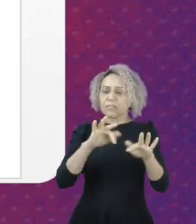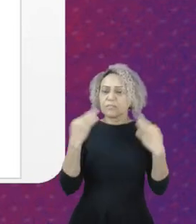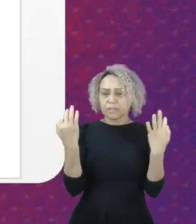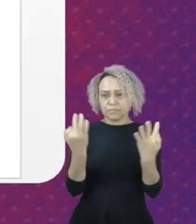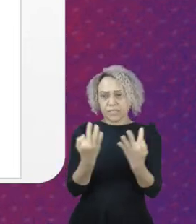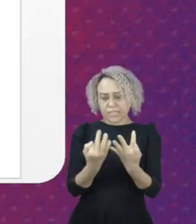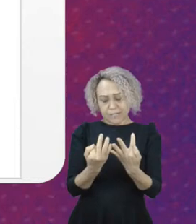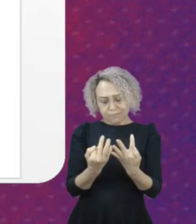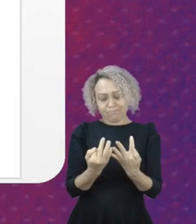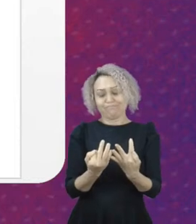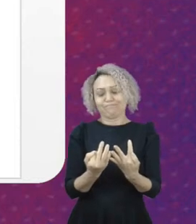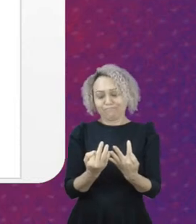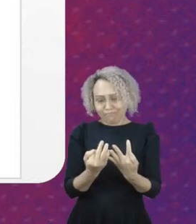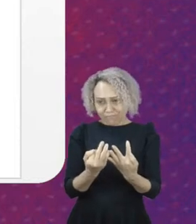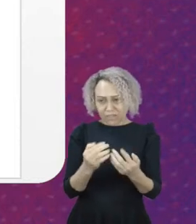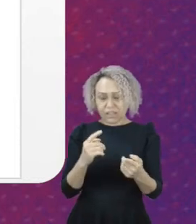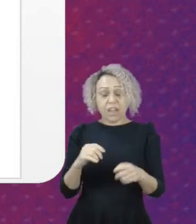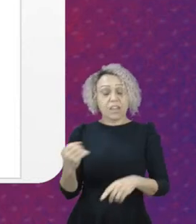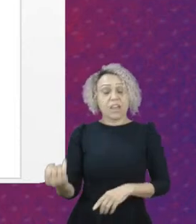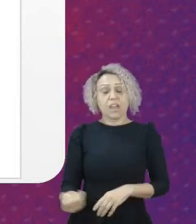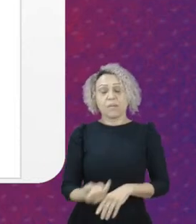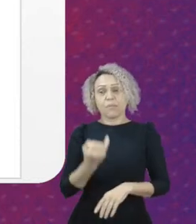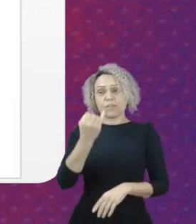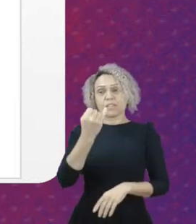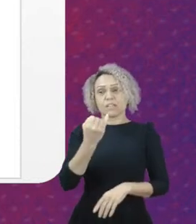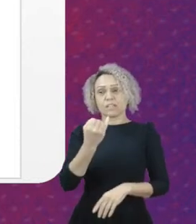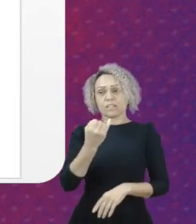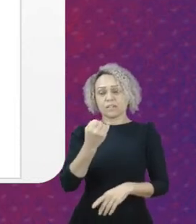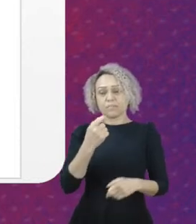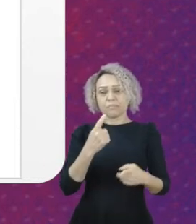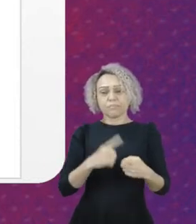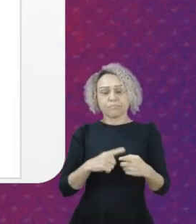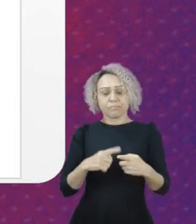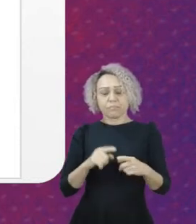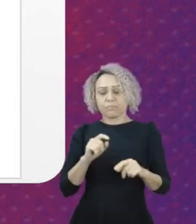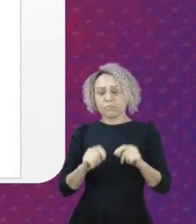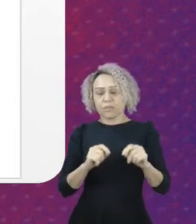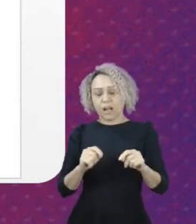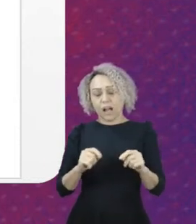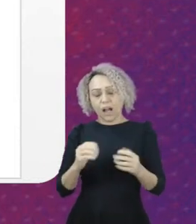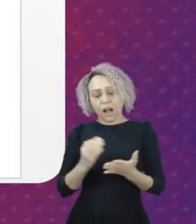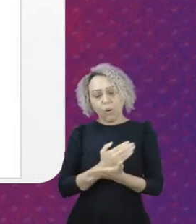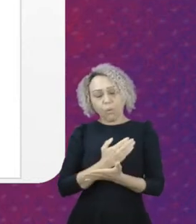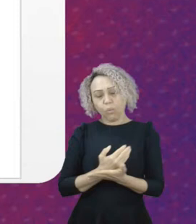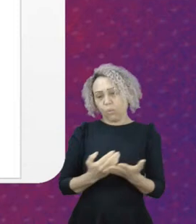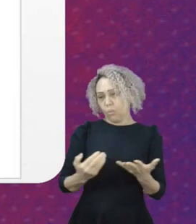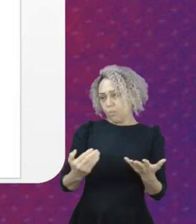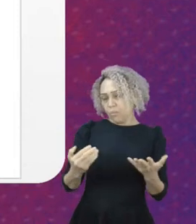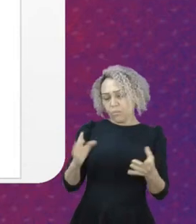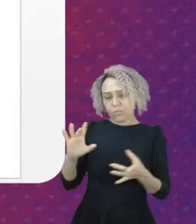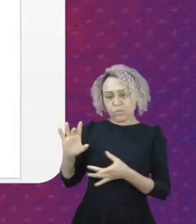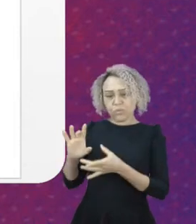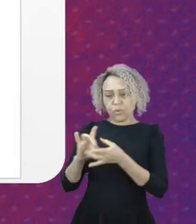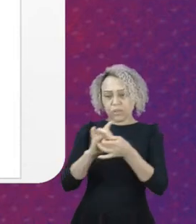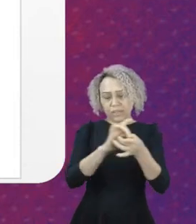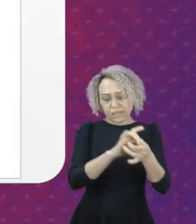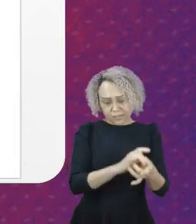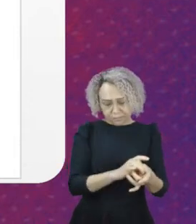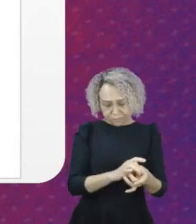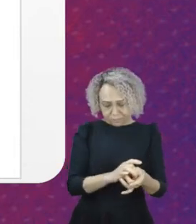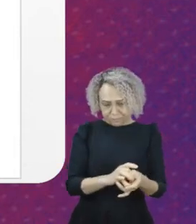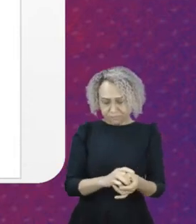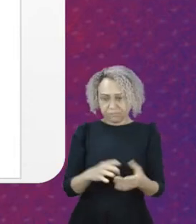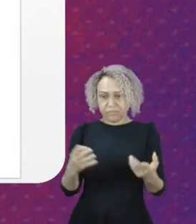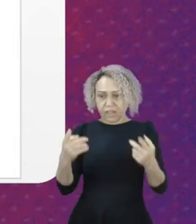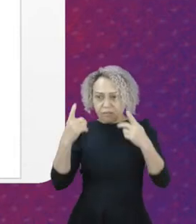família, ela é importante e também é preponderante em algumas situações, e ela está relacionada à